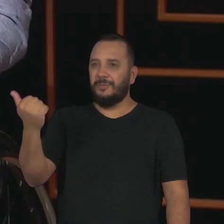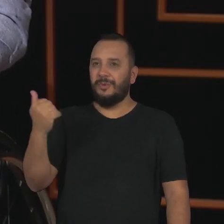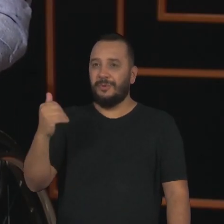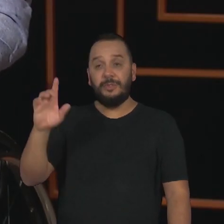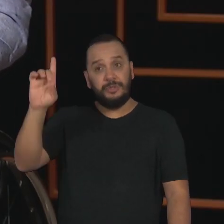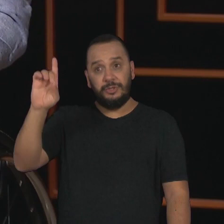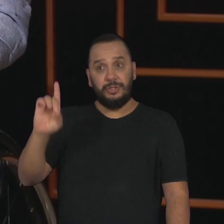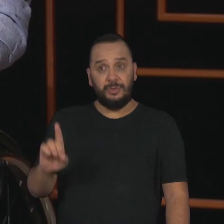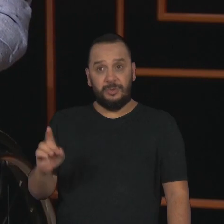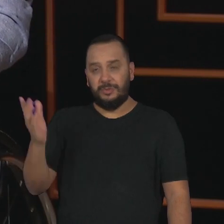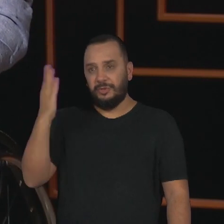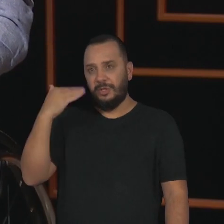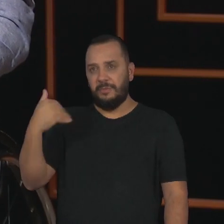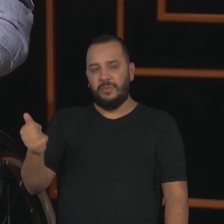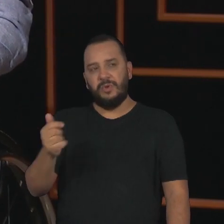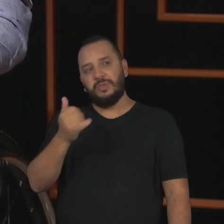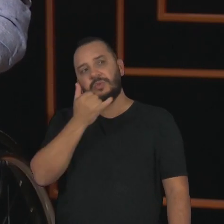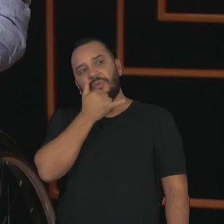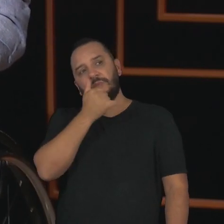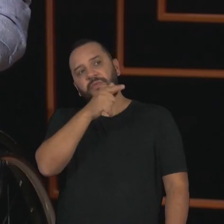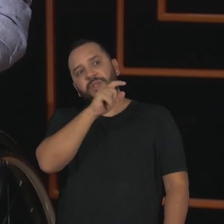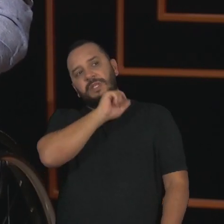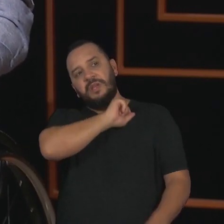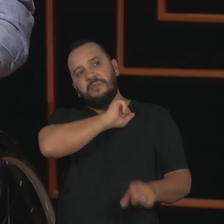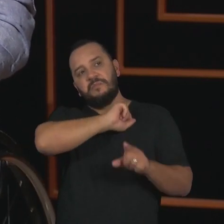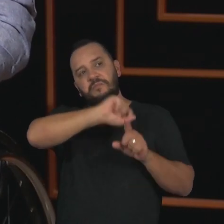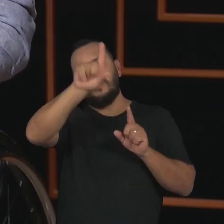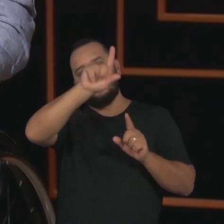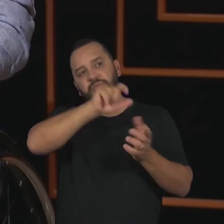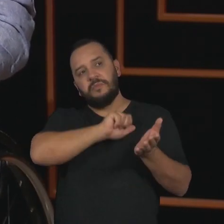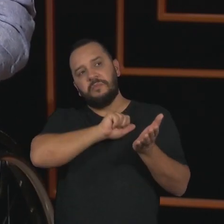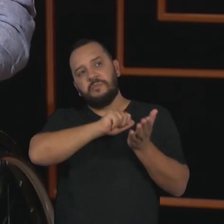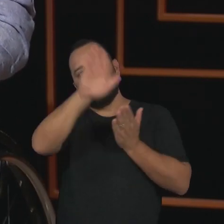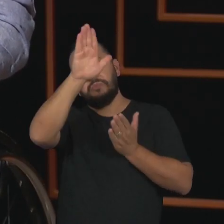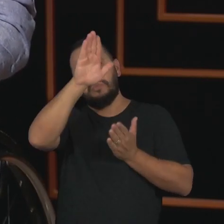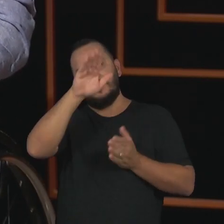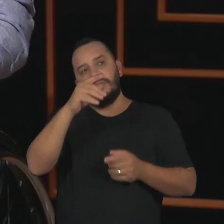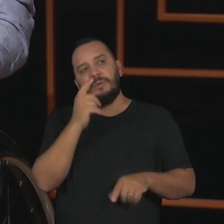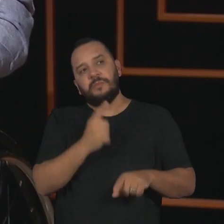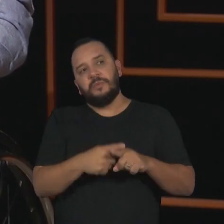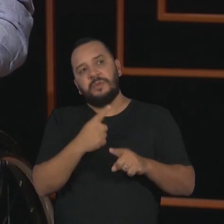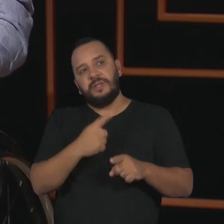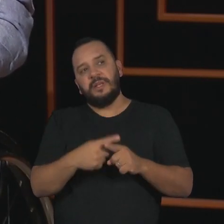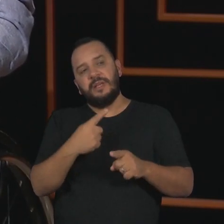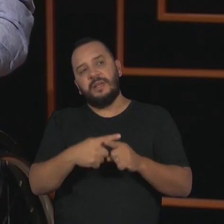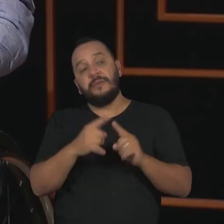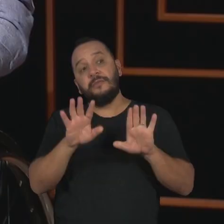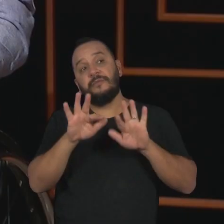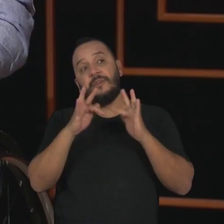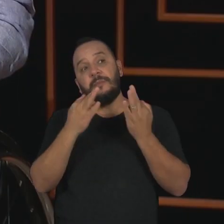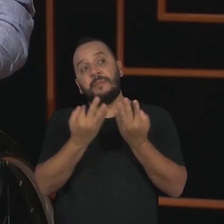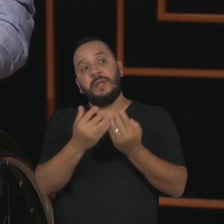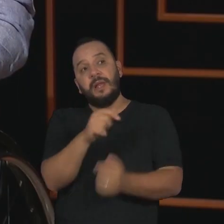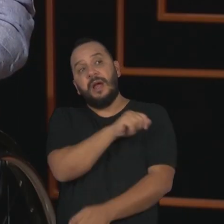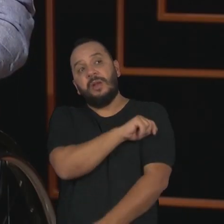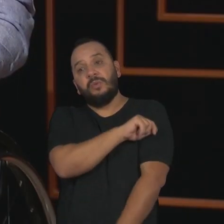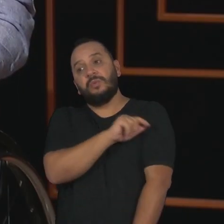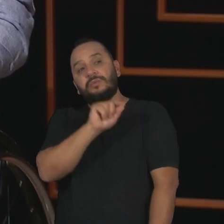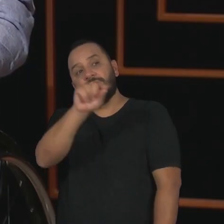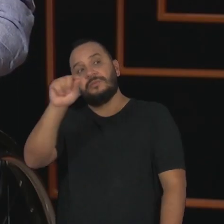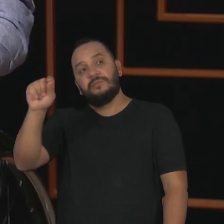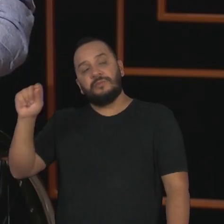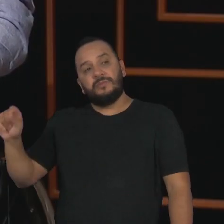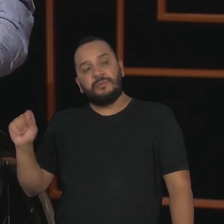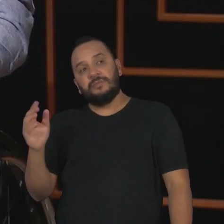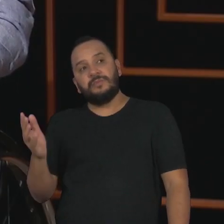diretor, dizendo que eu tinha que ser expulso, porque a família dos outros alunos não